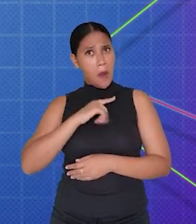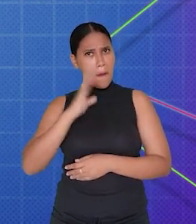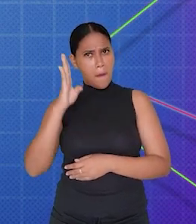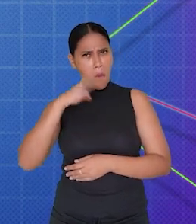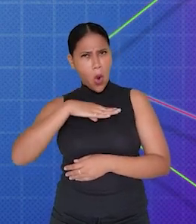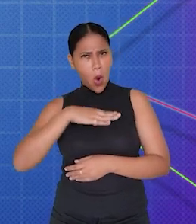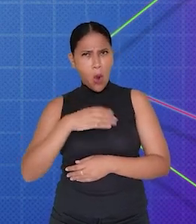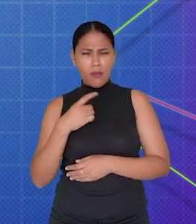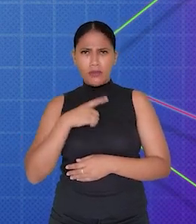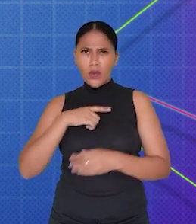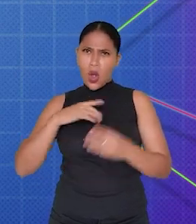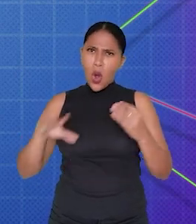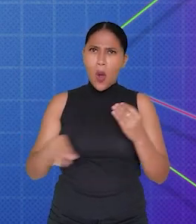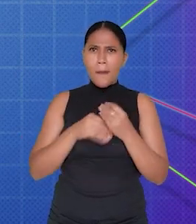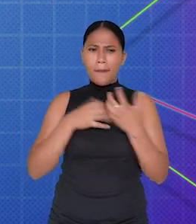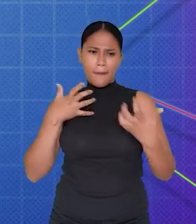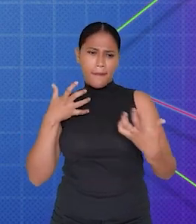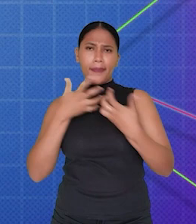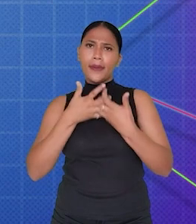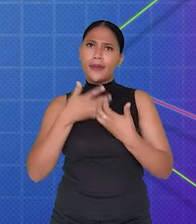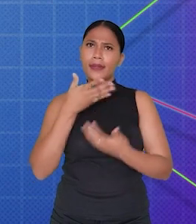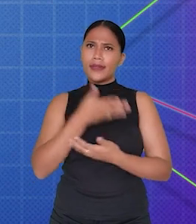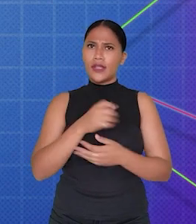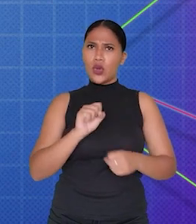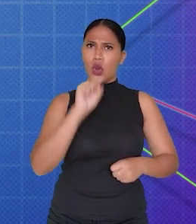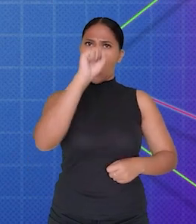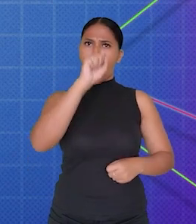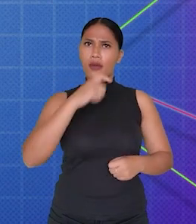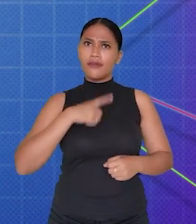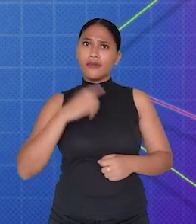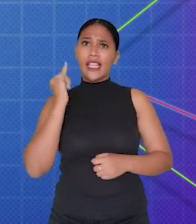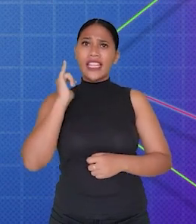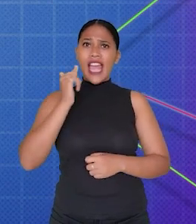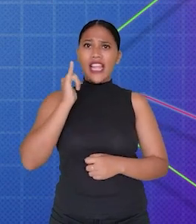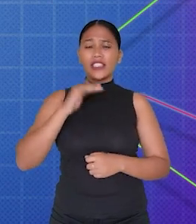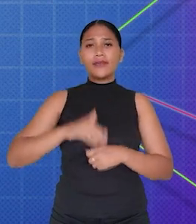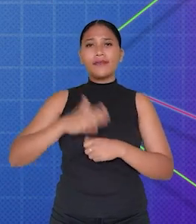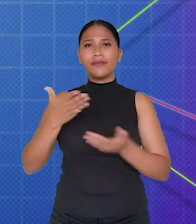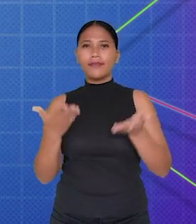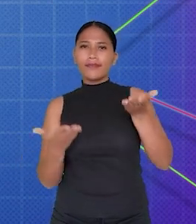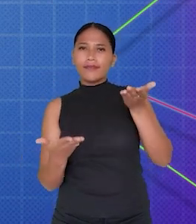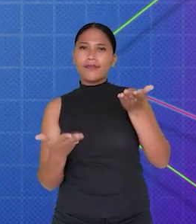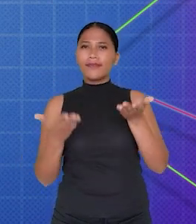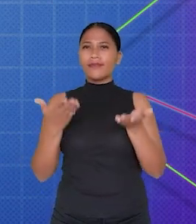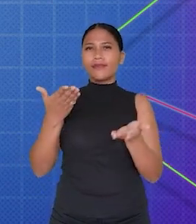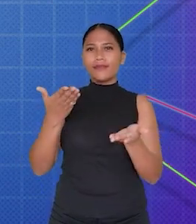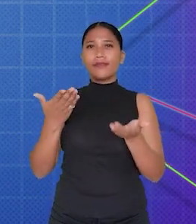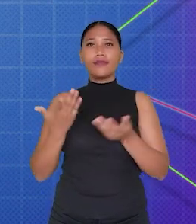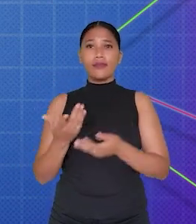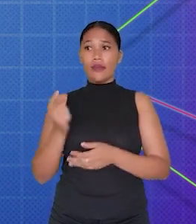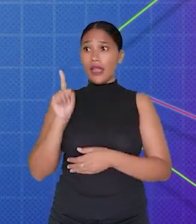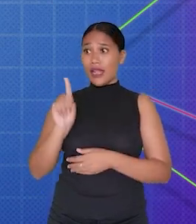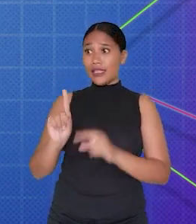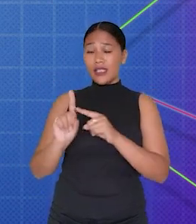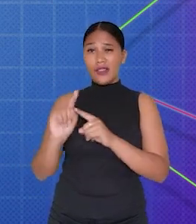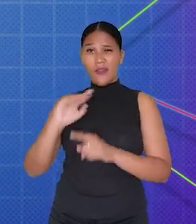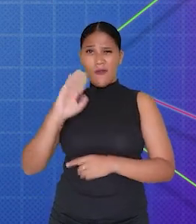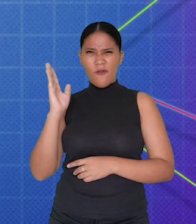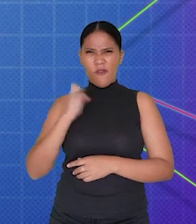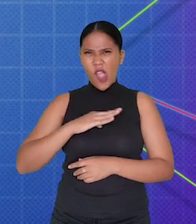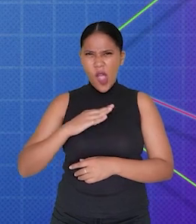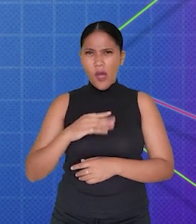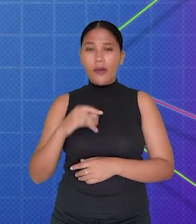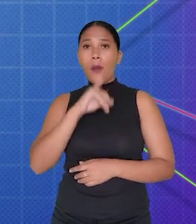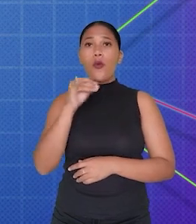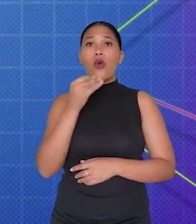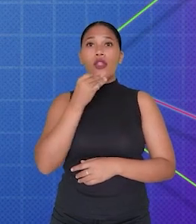perspectiva distinta e complementar à jornada do herói, ajudando a criar uma narrativa mais equilibrada e cativante. A jornada do vilão